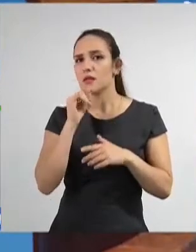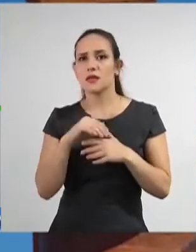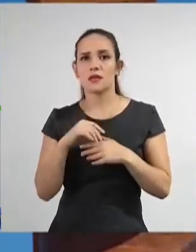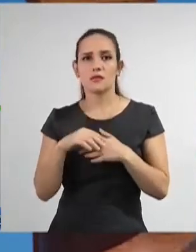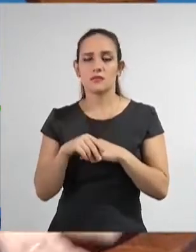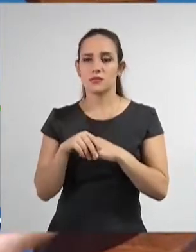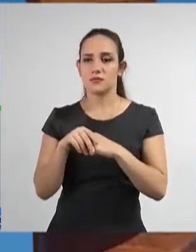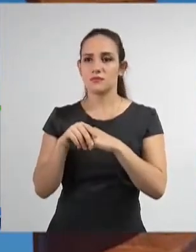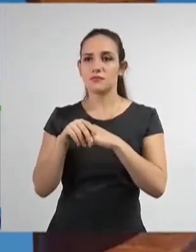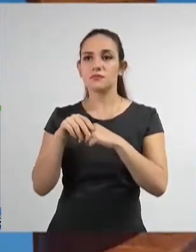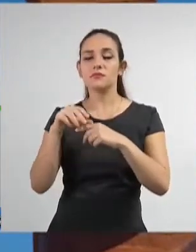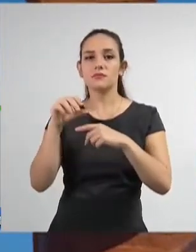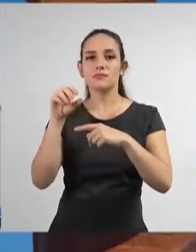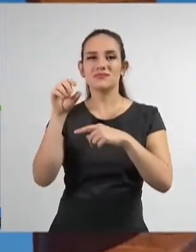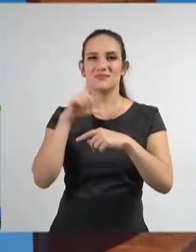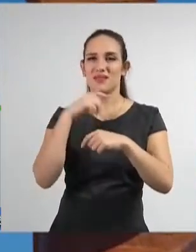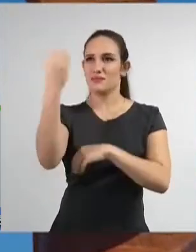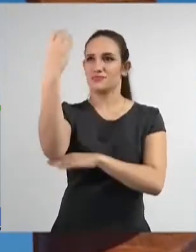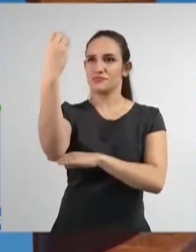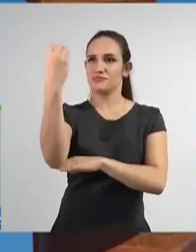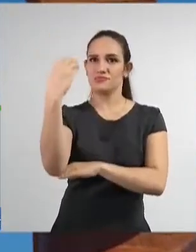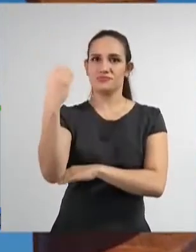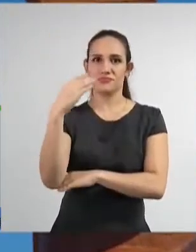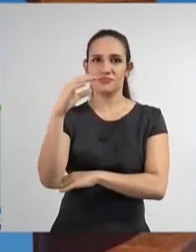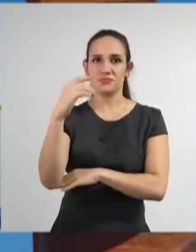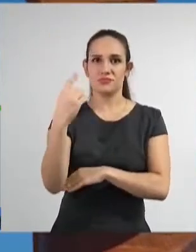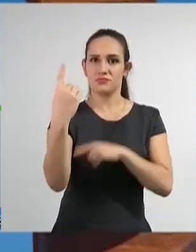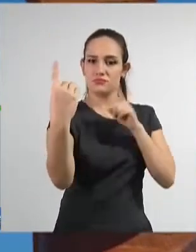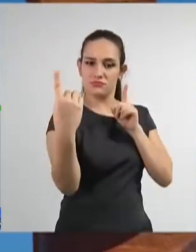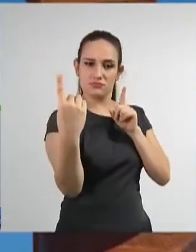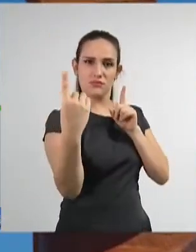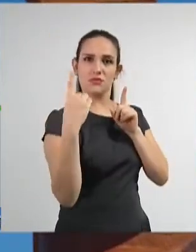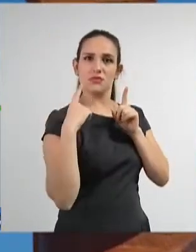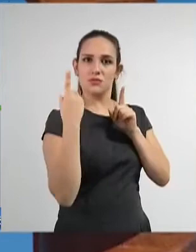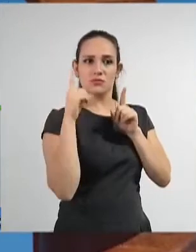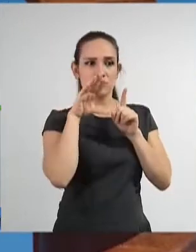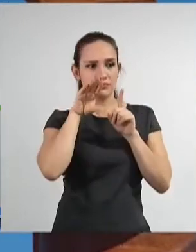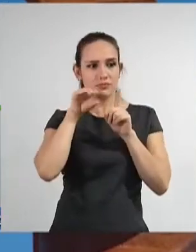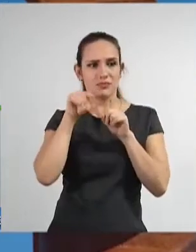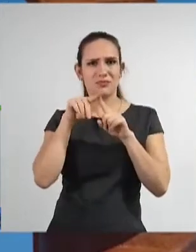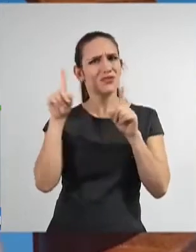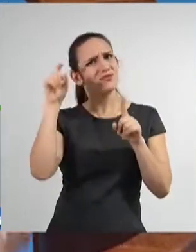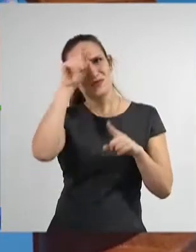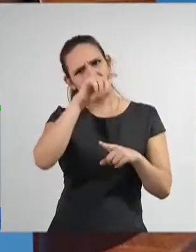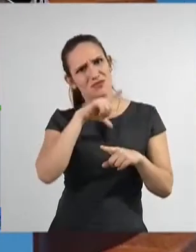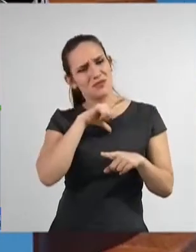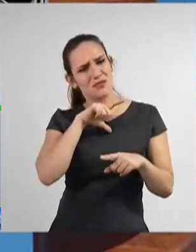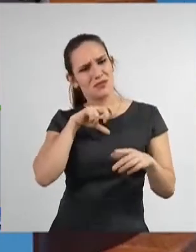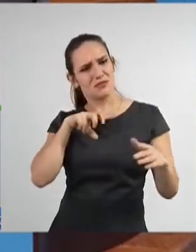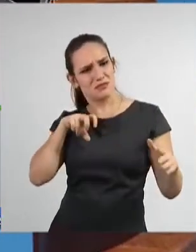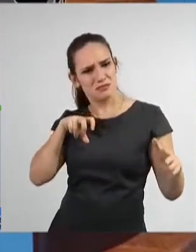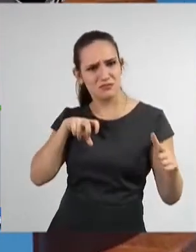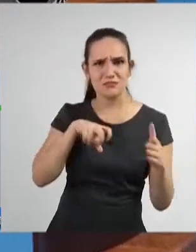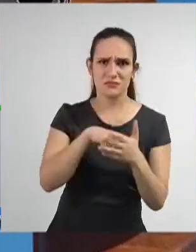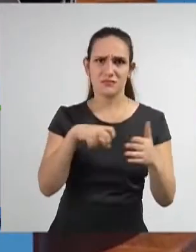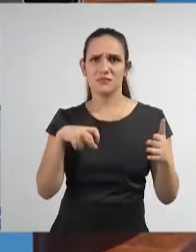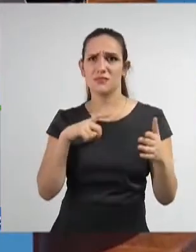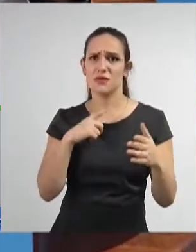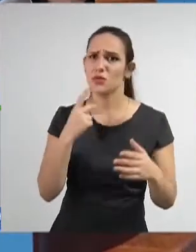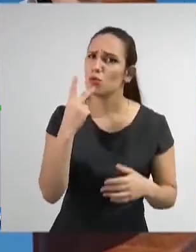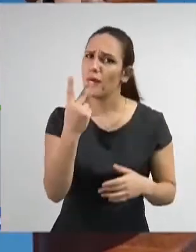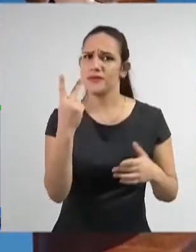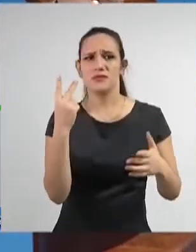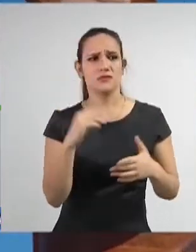que é o objetivo desse radar? Ali, dificilmente acontecerá um acidente de trânsito, já que existem 2